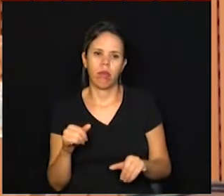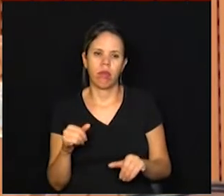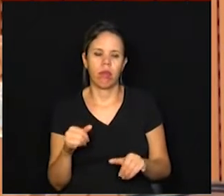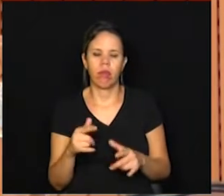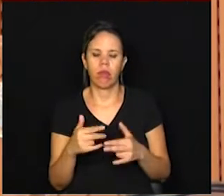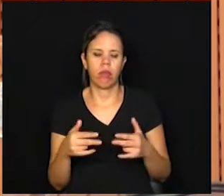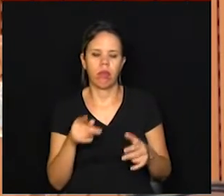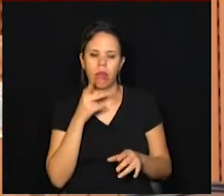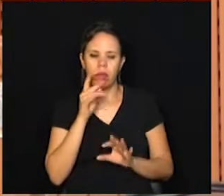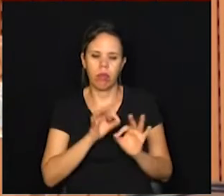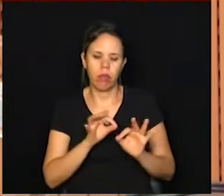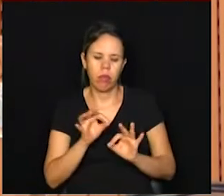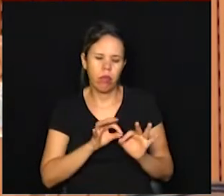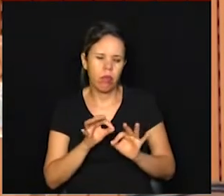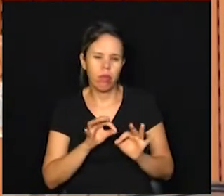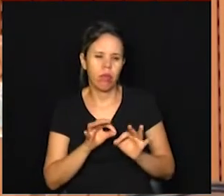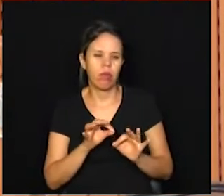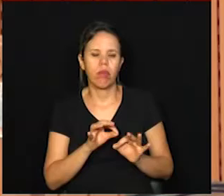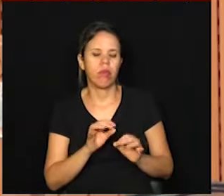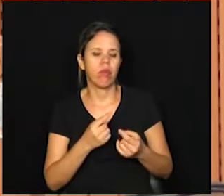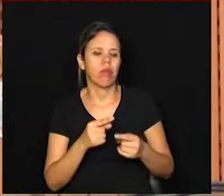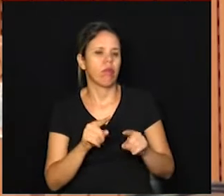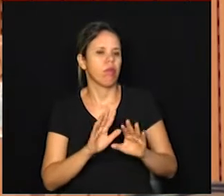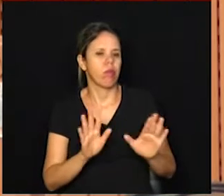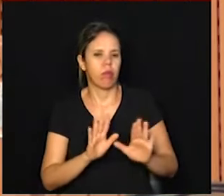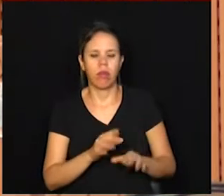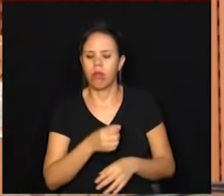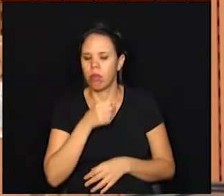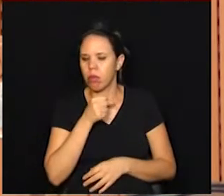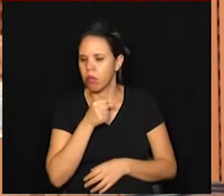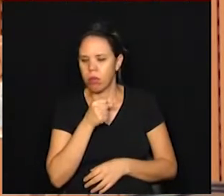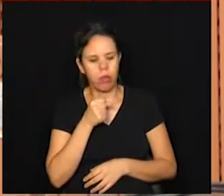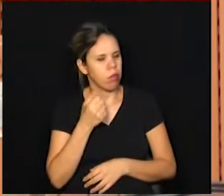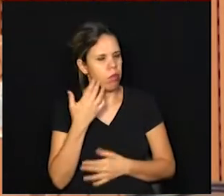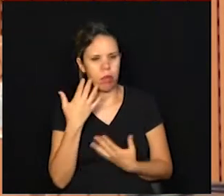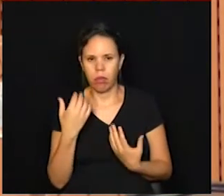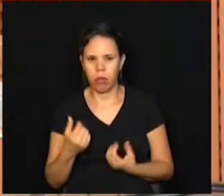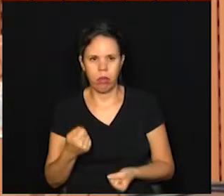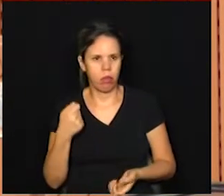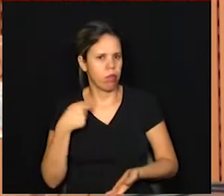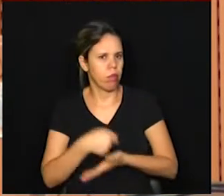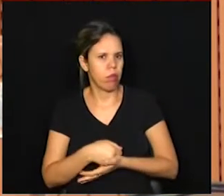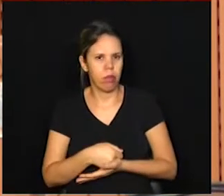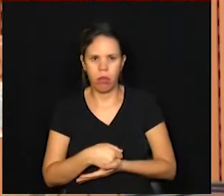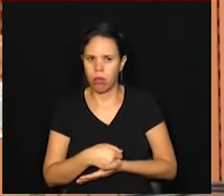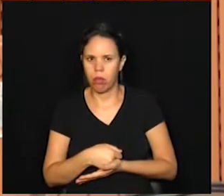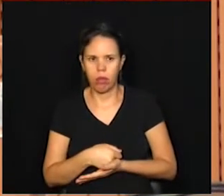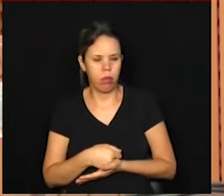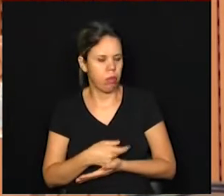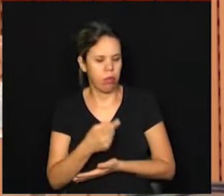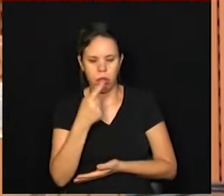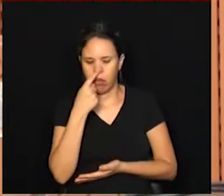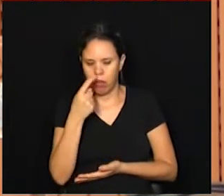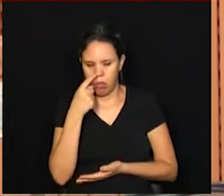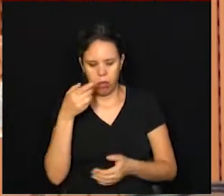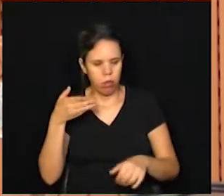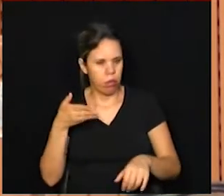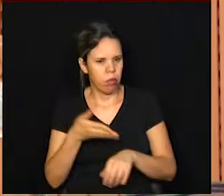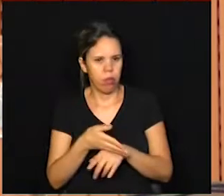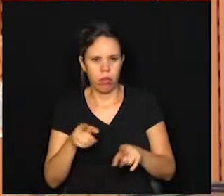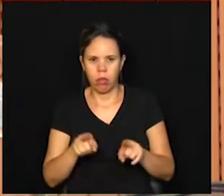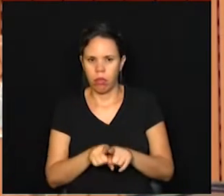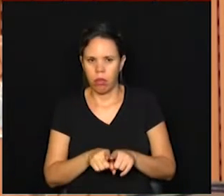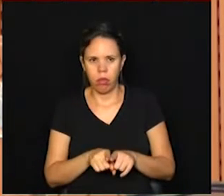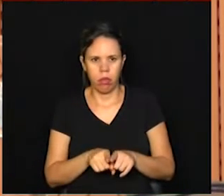encomendadas. Nós não aceitamos reportagens pagas, não aceitamos interferências, não aceitamos